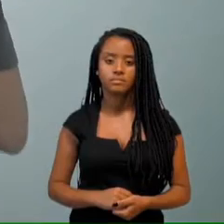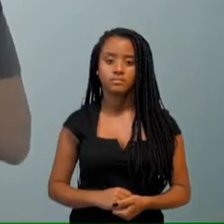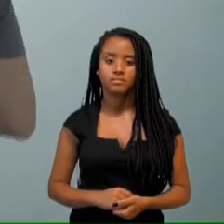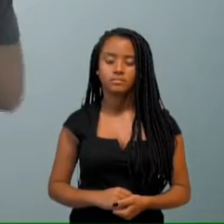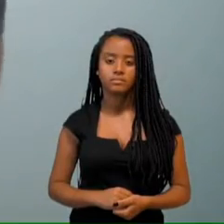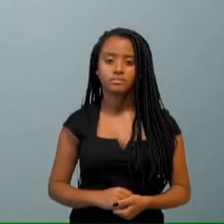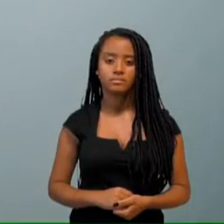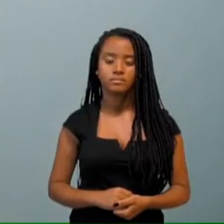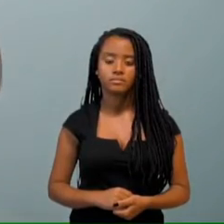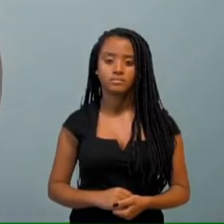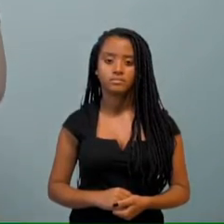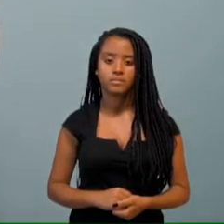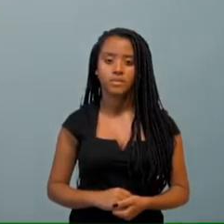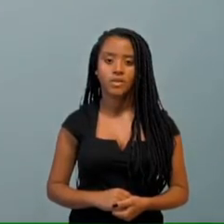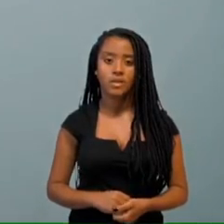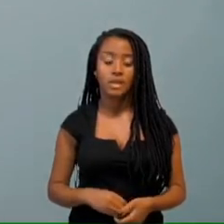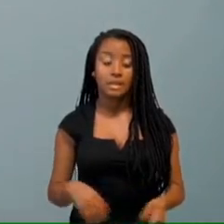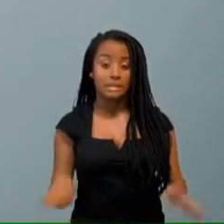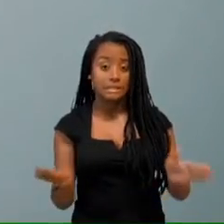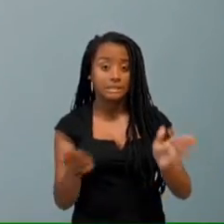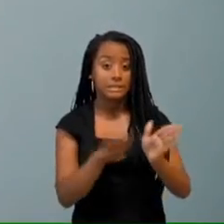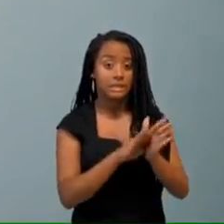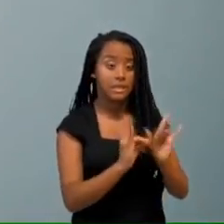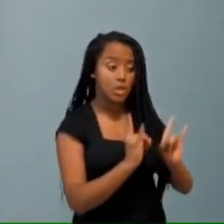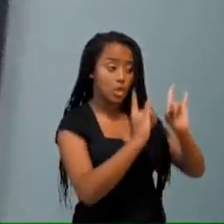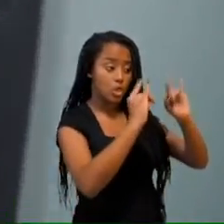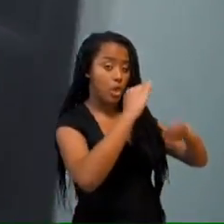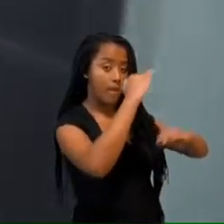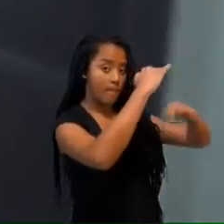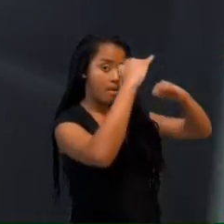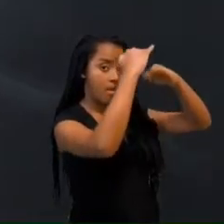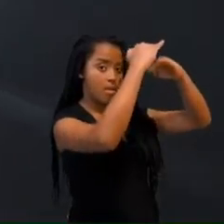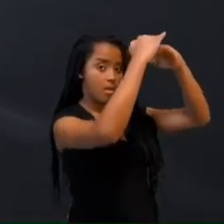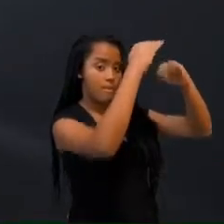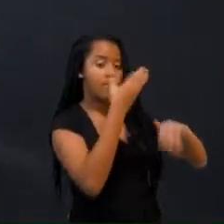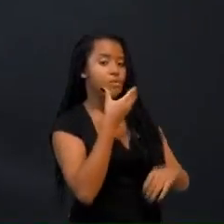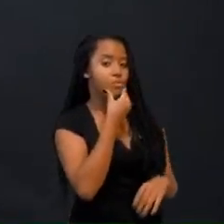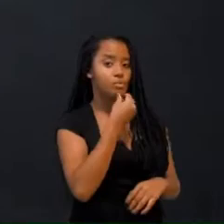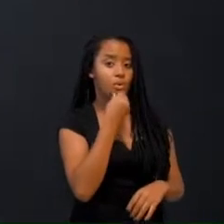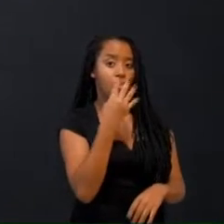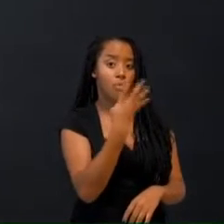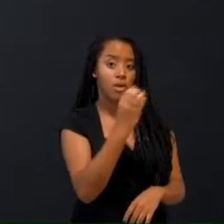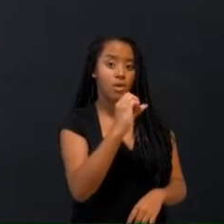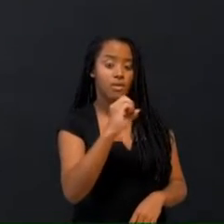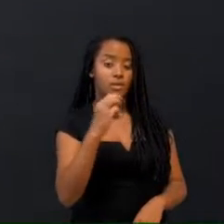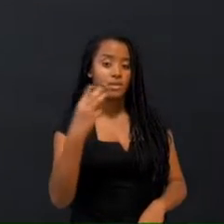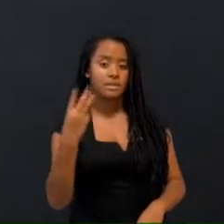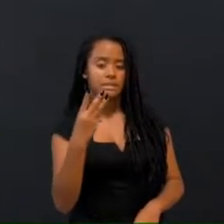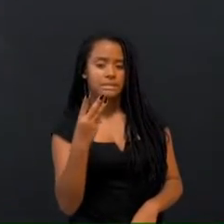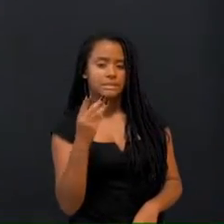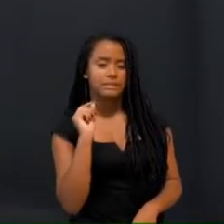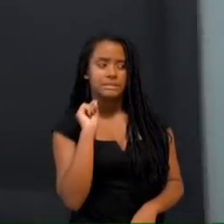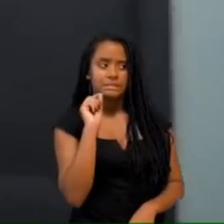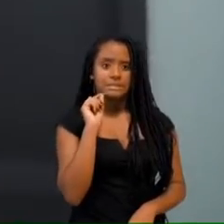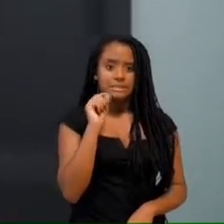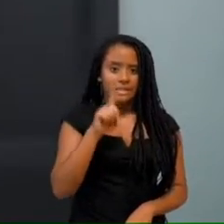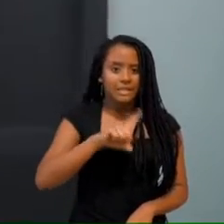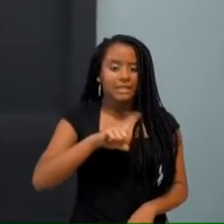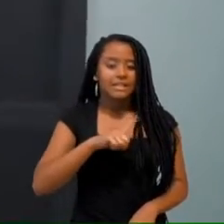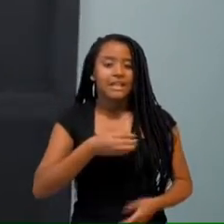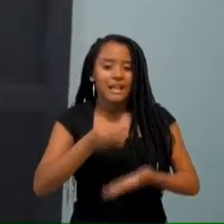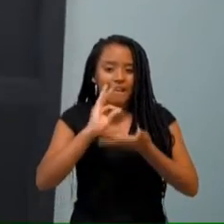café ó Estamos chegando aqui no apartamento dos meninos 403 Será que tem o café que eu tô buscando